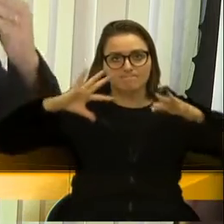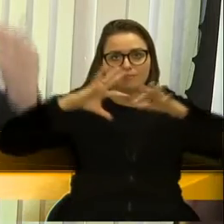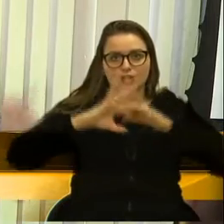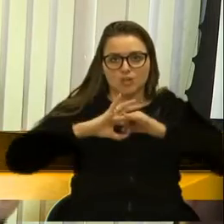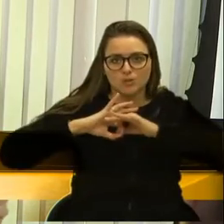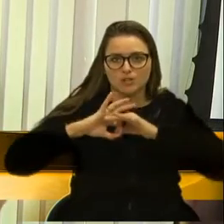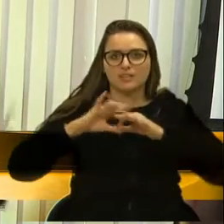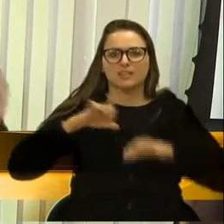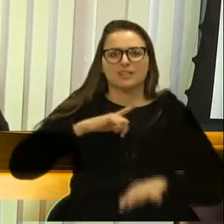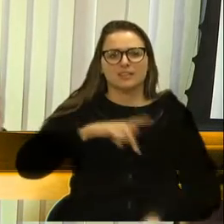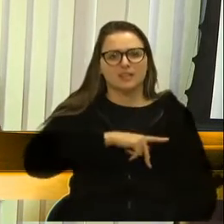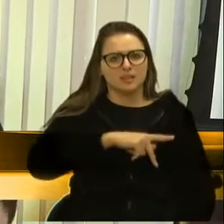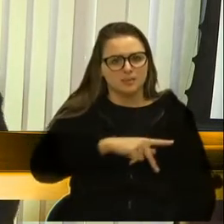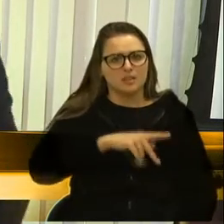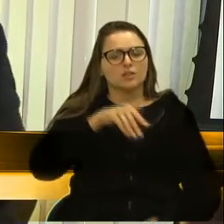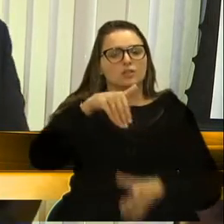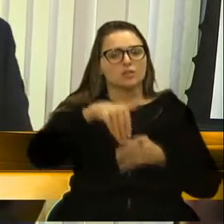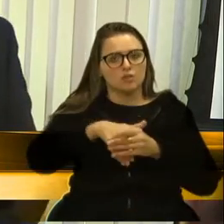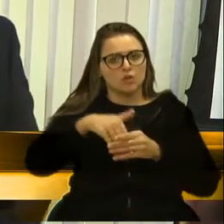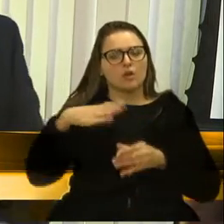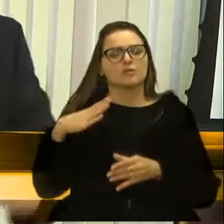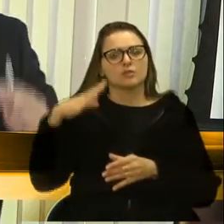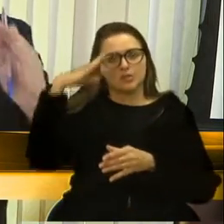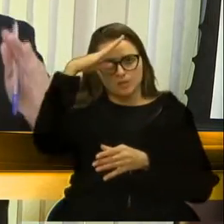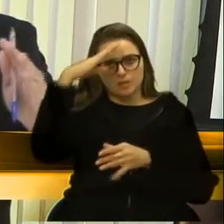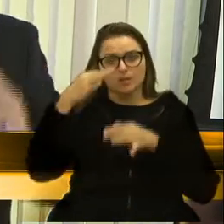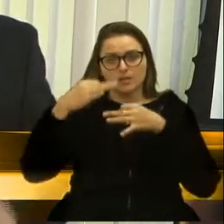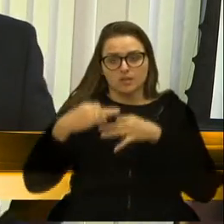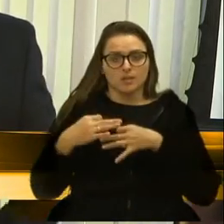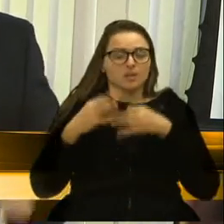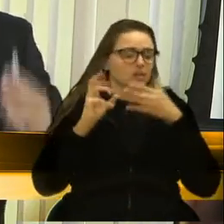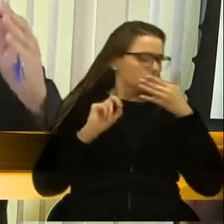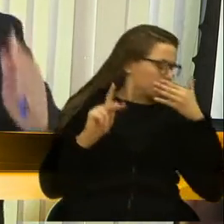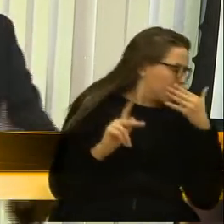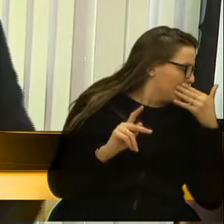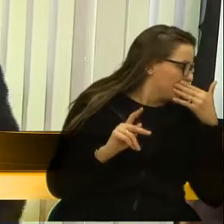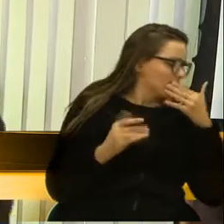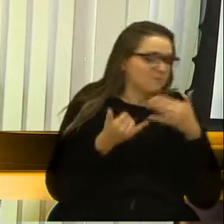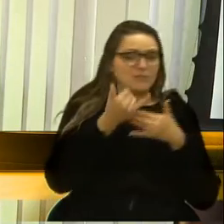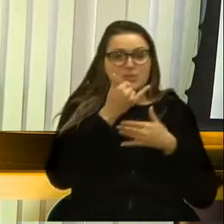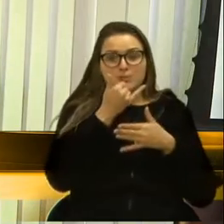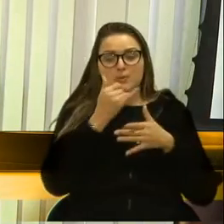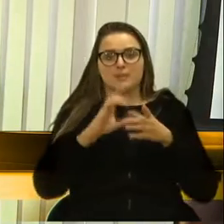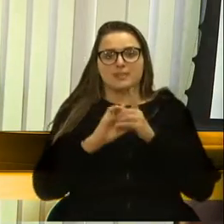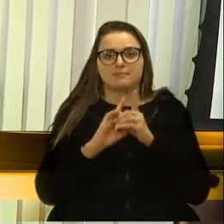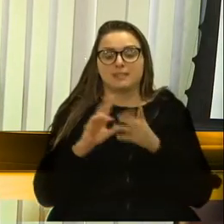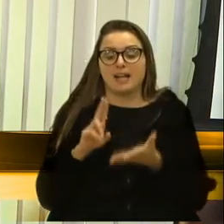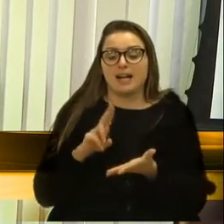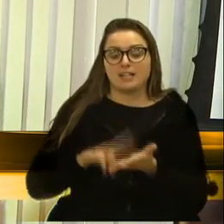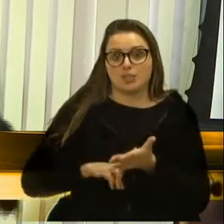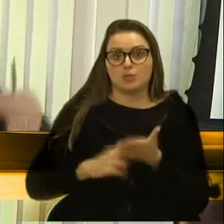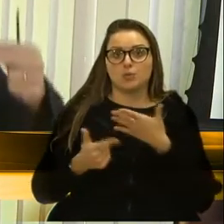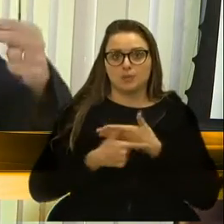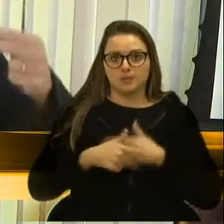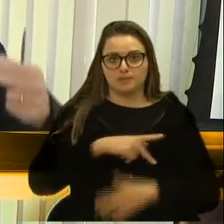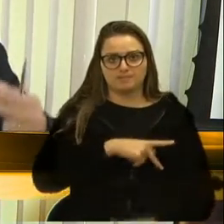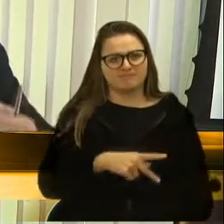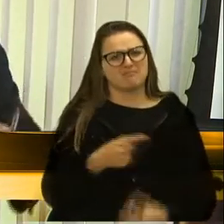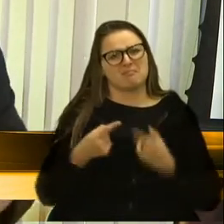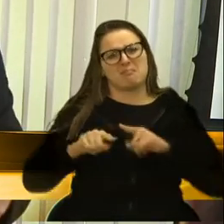temos um presidente que foi eleito legitimamente, ok, da democracia, se elegeu, pronto, assumiu. Mas ele tem